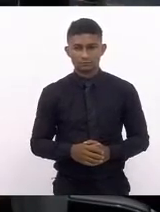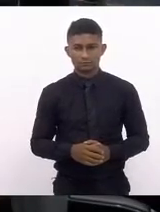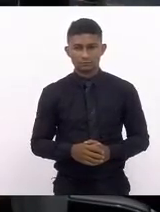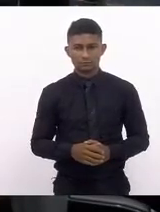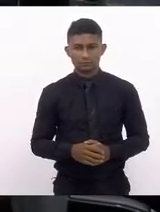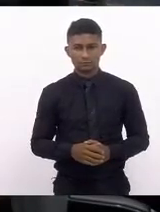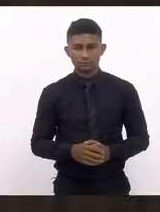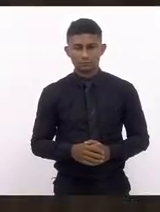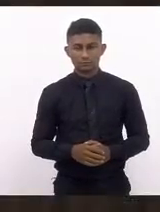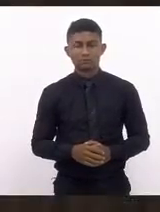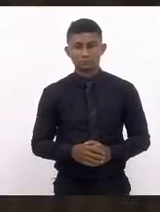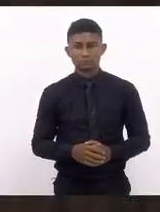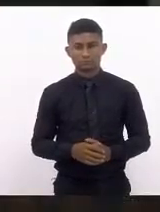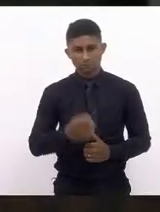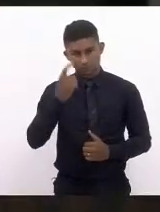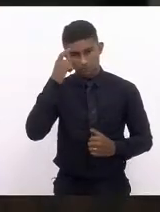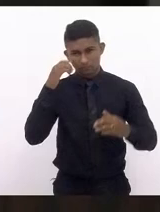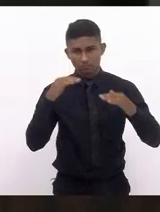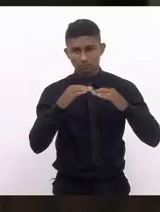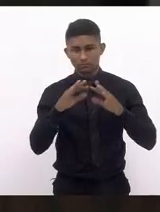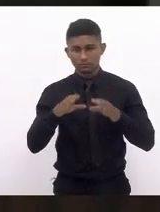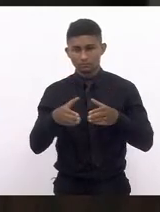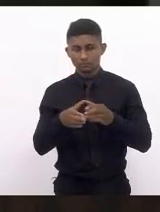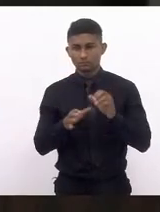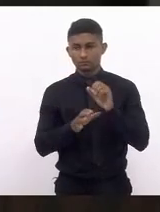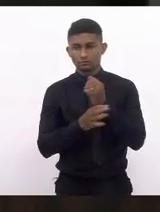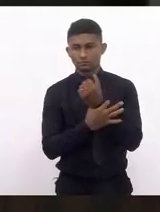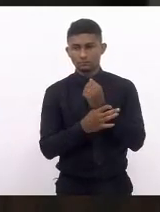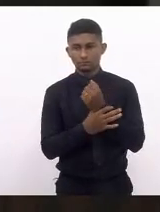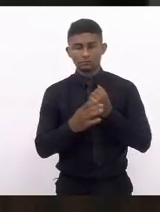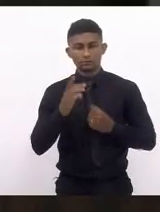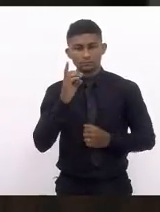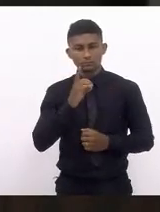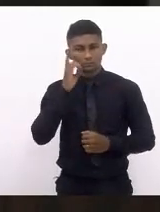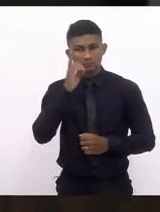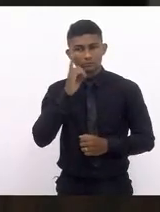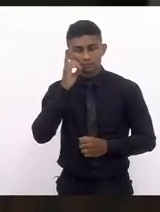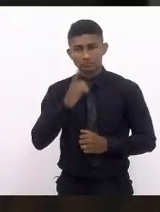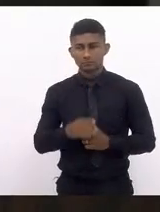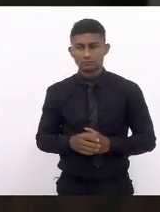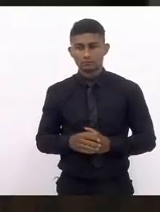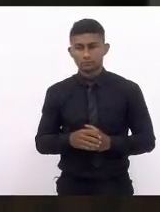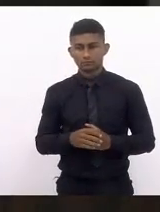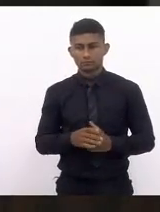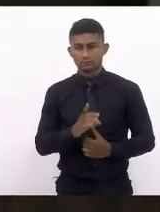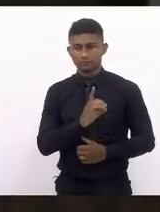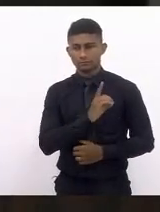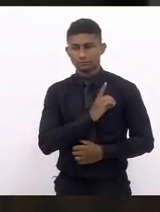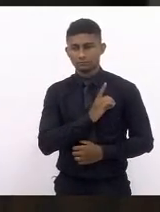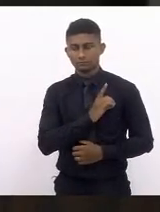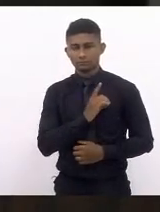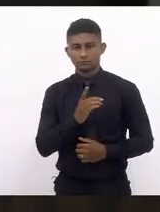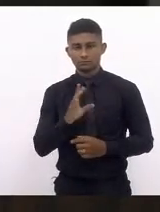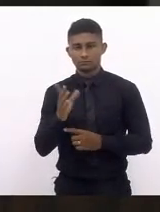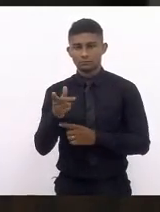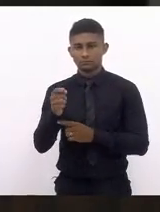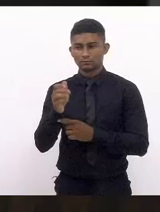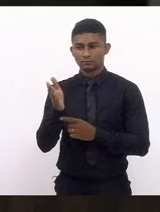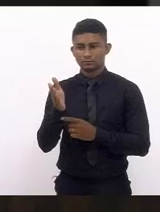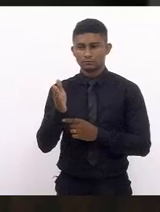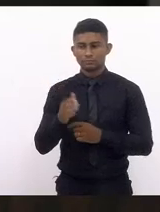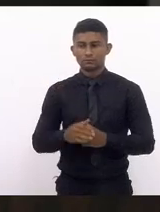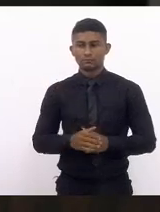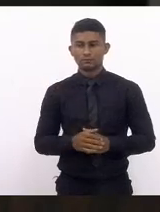é para ser favorável ela começou a segurança deputado-delegado artista Equilibrista